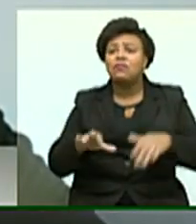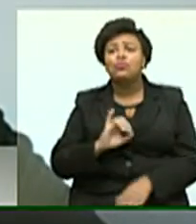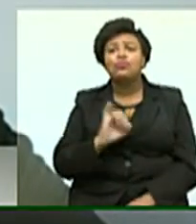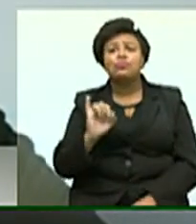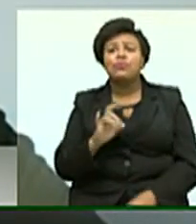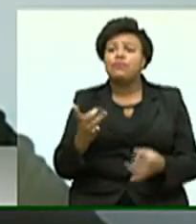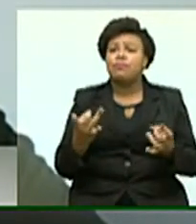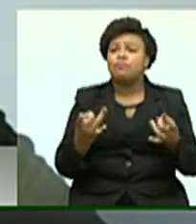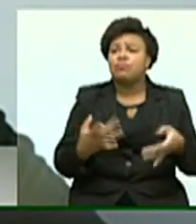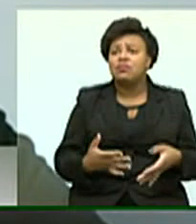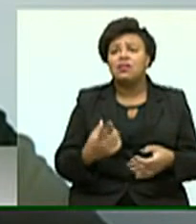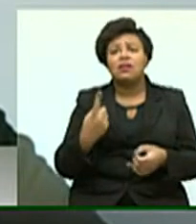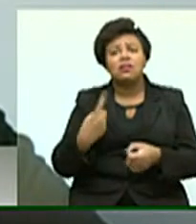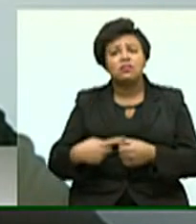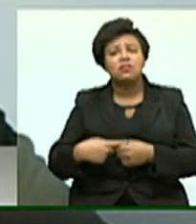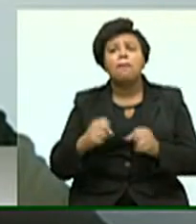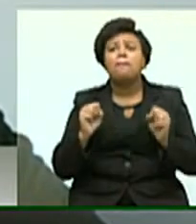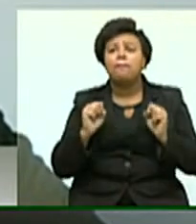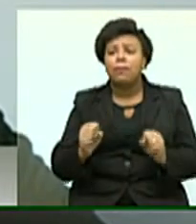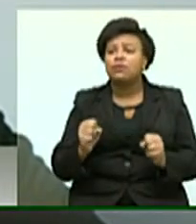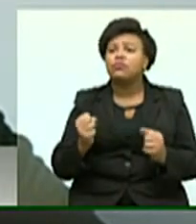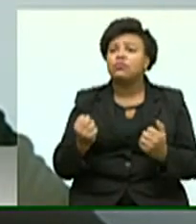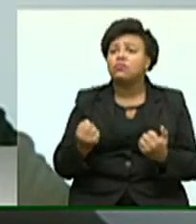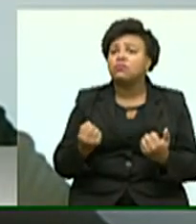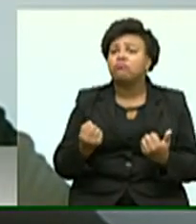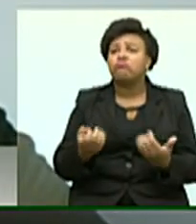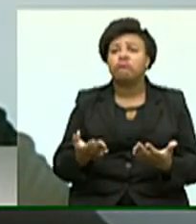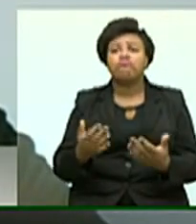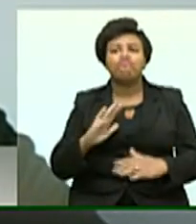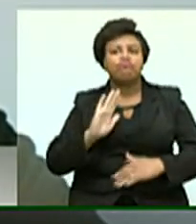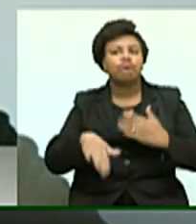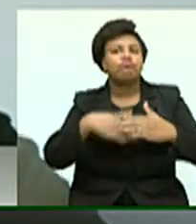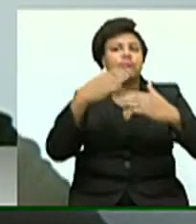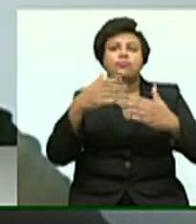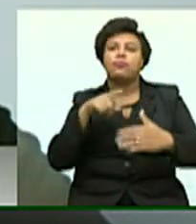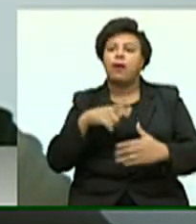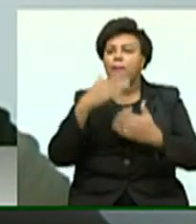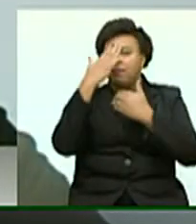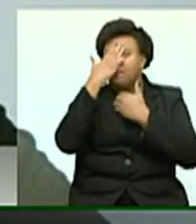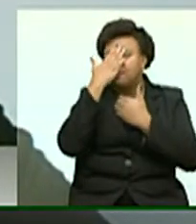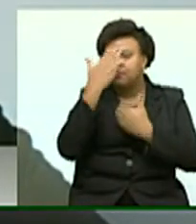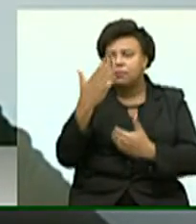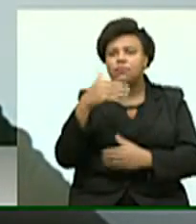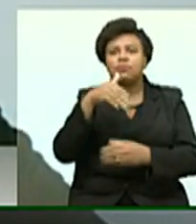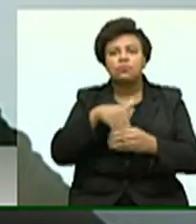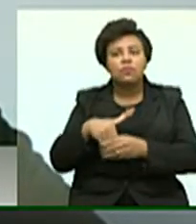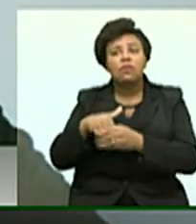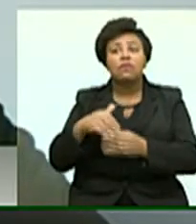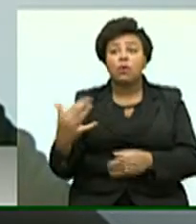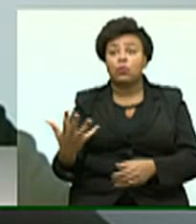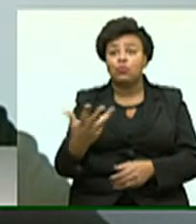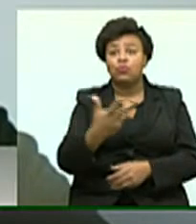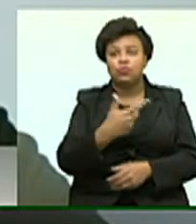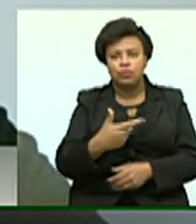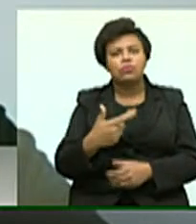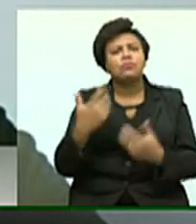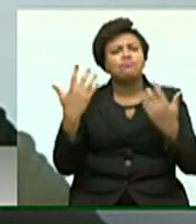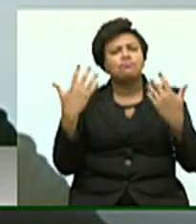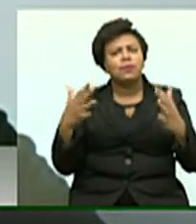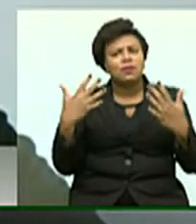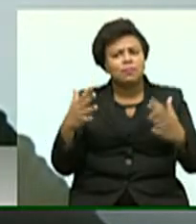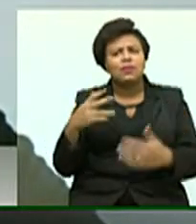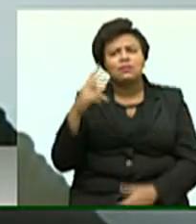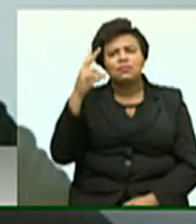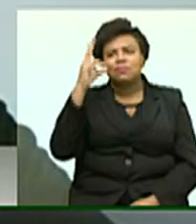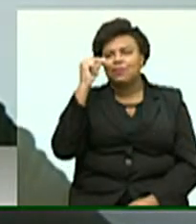abandonado, e que o município pode dar vida àquilo. Então, agradecer já desde já o voto de todo mundo e parabenizar